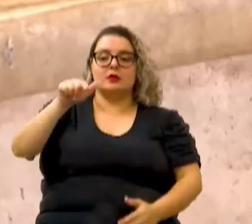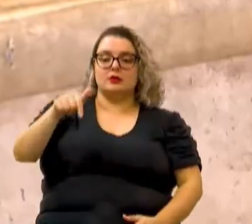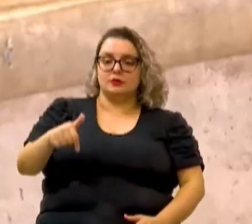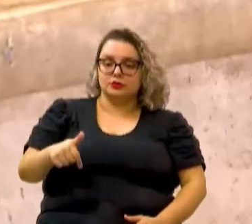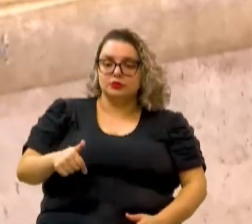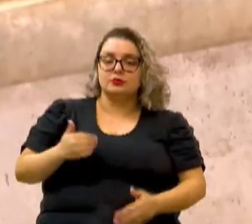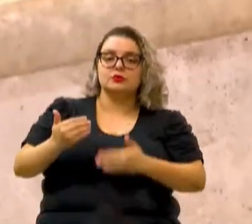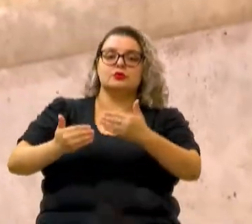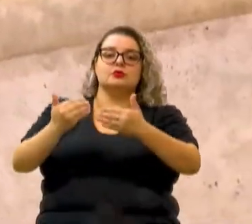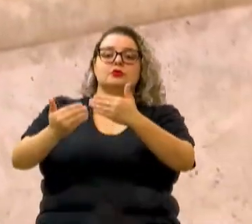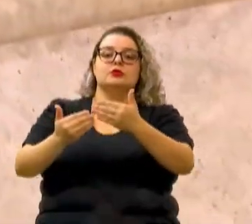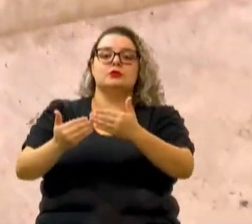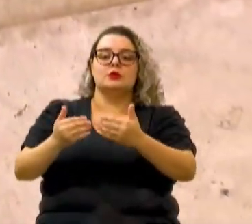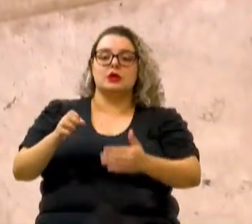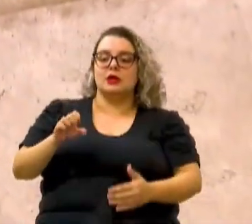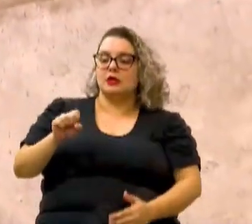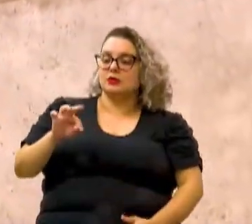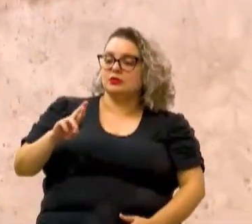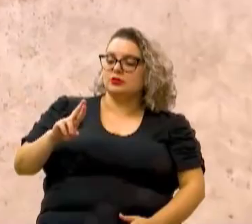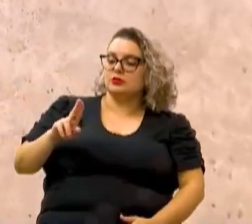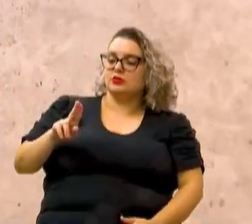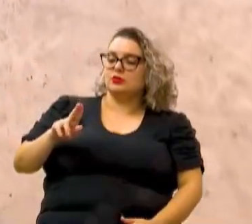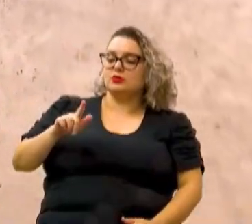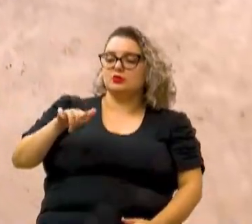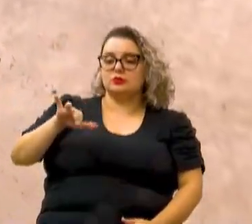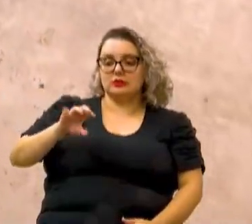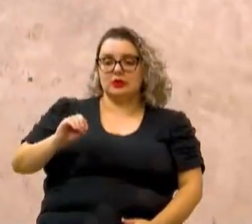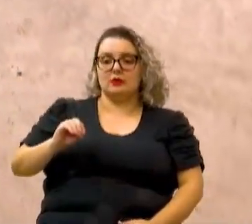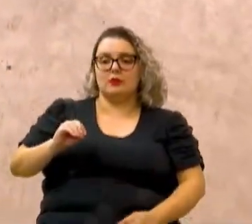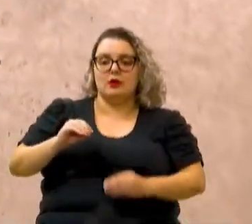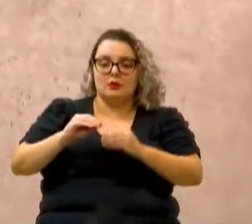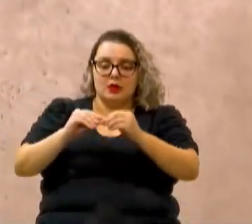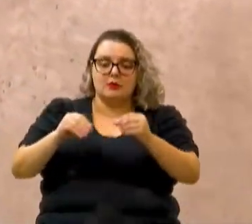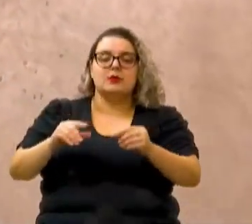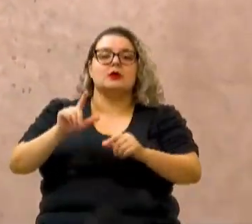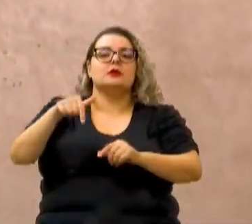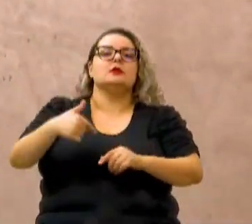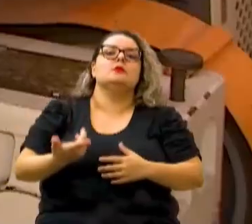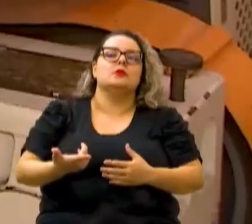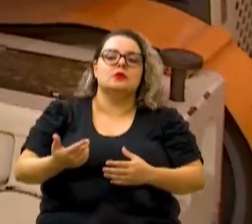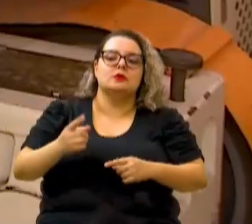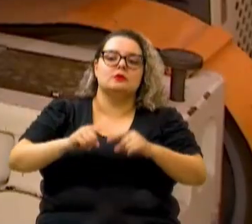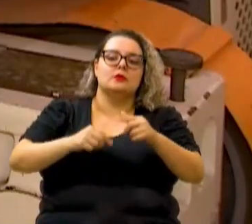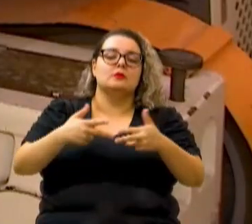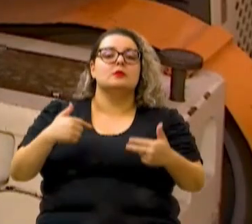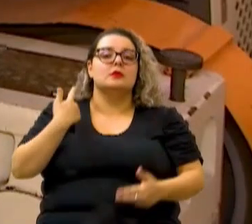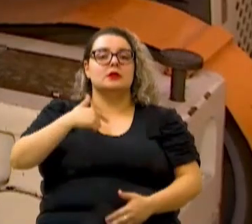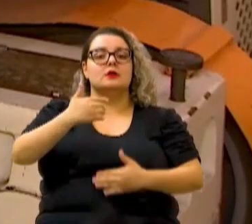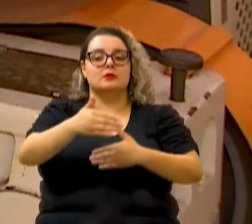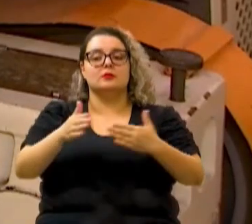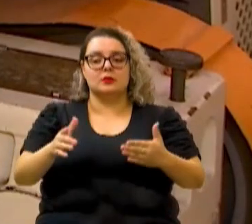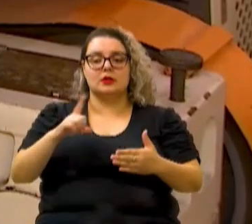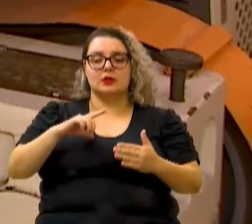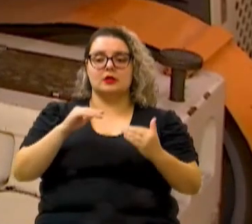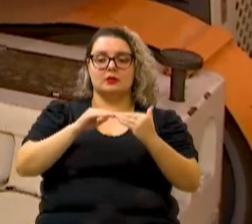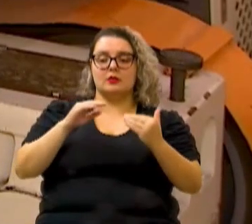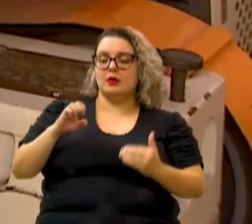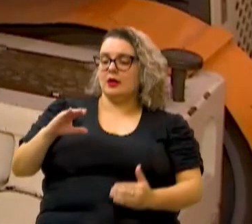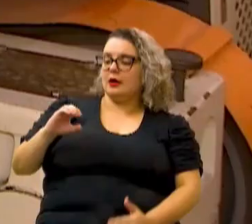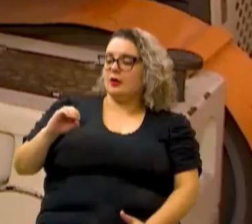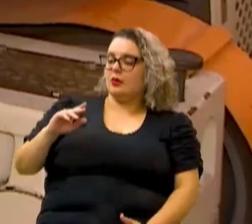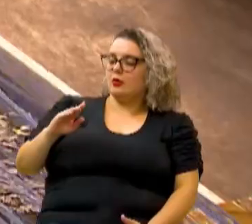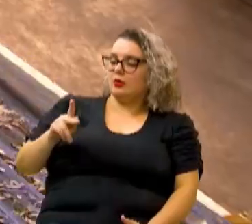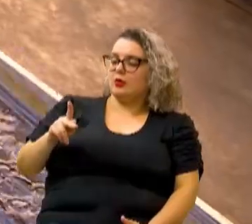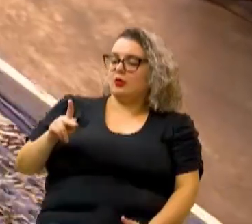moído, lavado, depois passa por um processo de extrusão, onde ele é granulado e vira matéria-prima para as nossas caixas novamente.